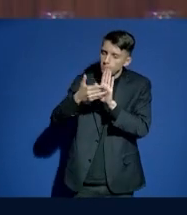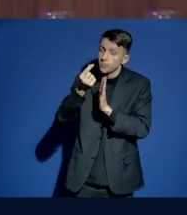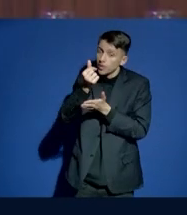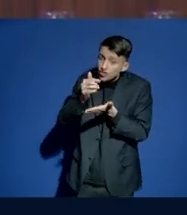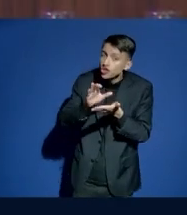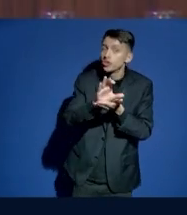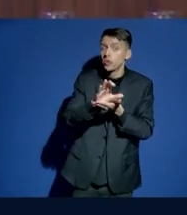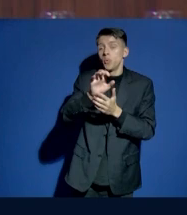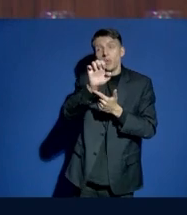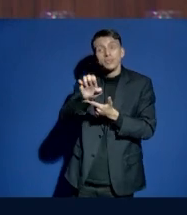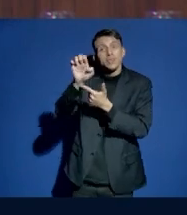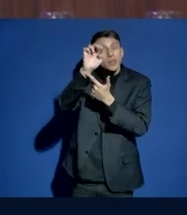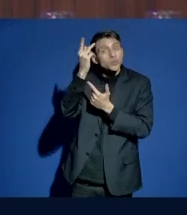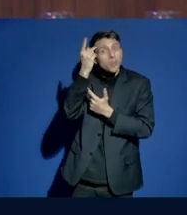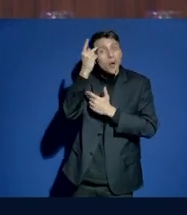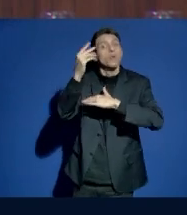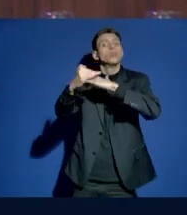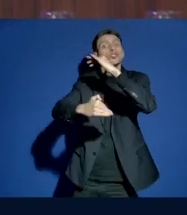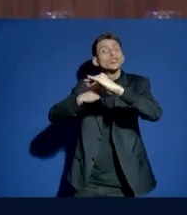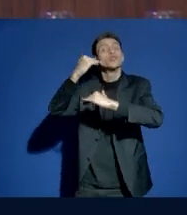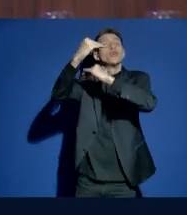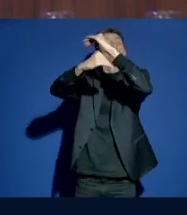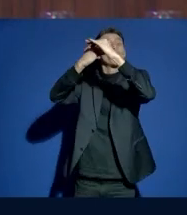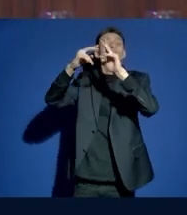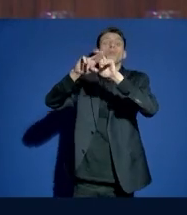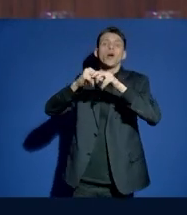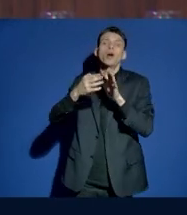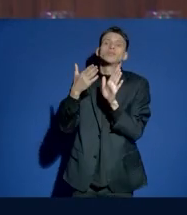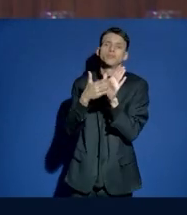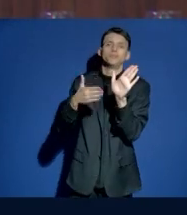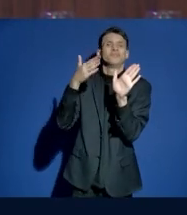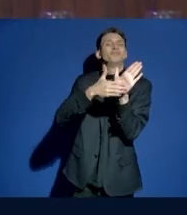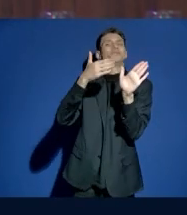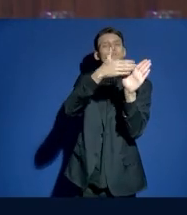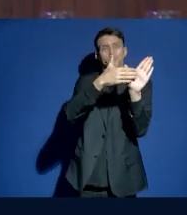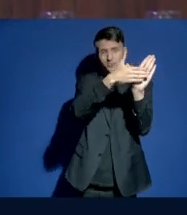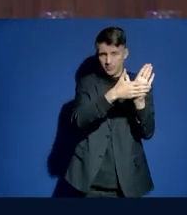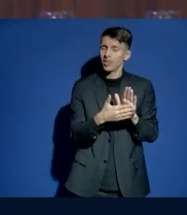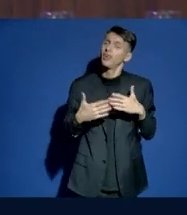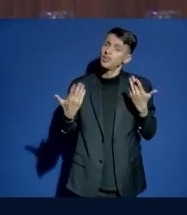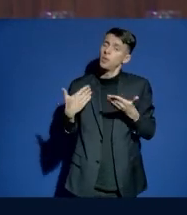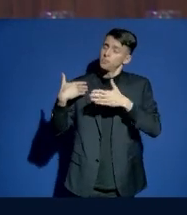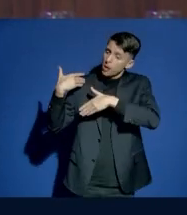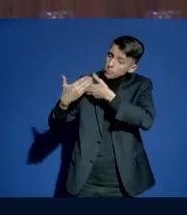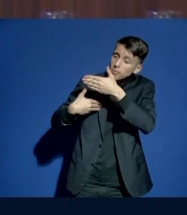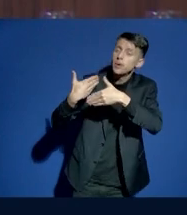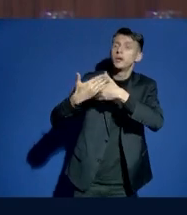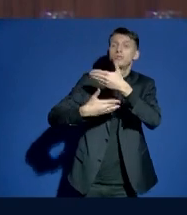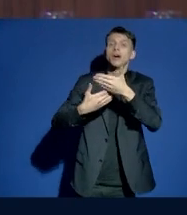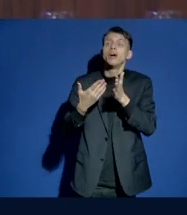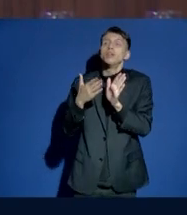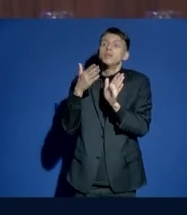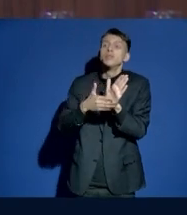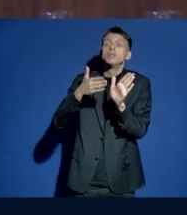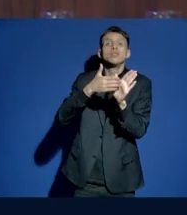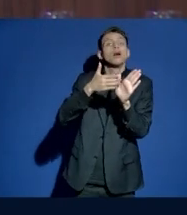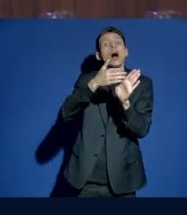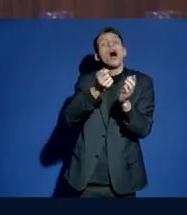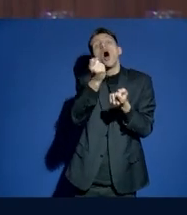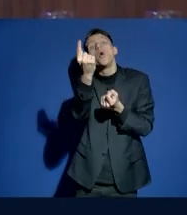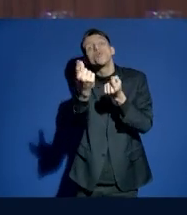Paulo foi um estado que se desenvolveu as margens das ferrovias e essas ferrovias ao longo do tempo foram parando de funcionar